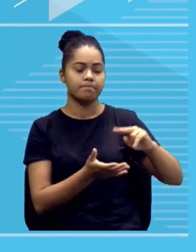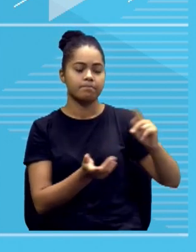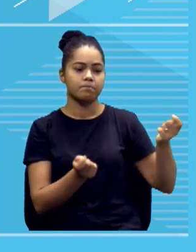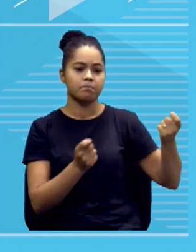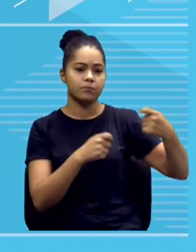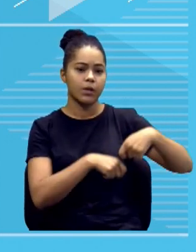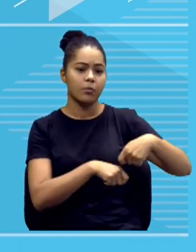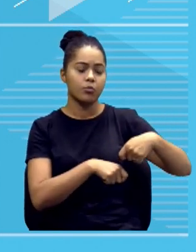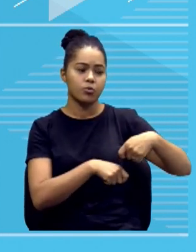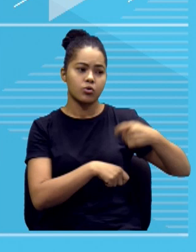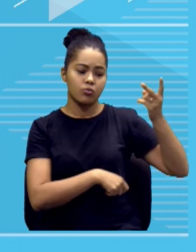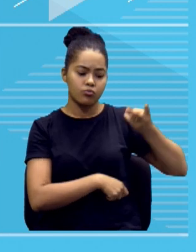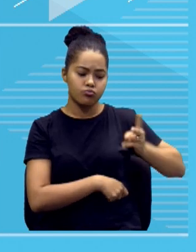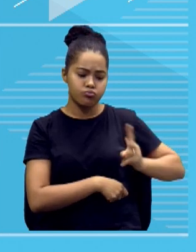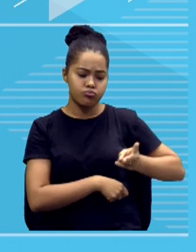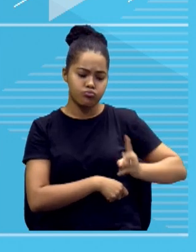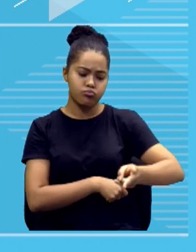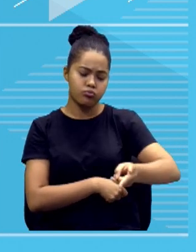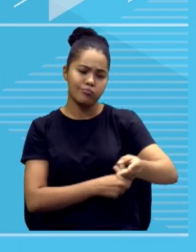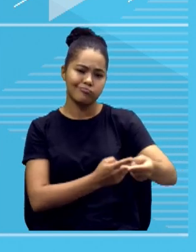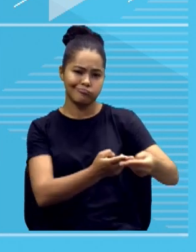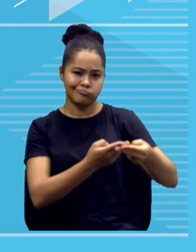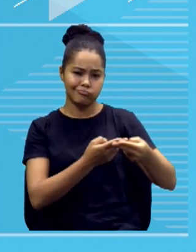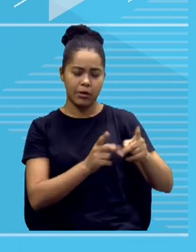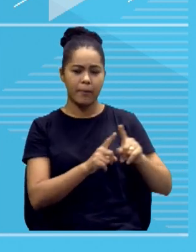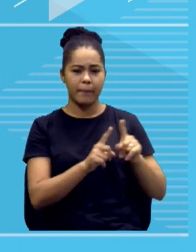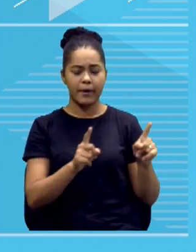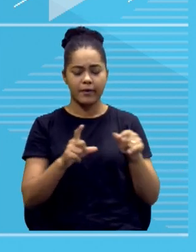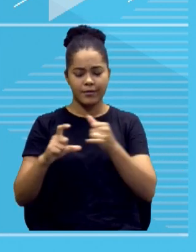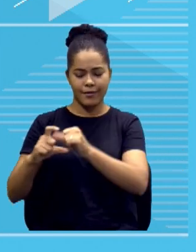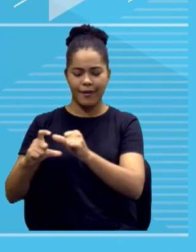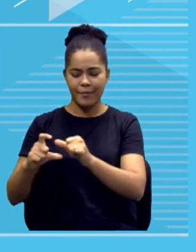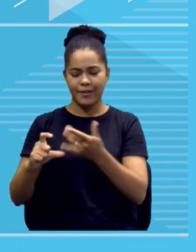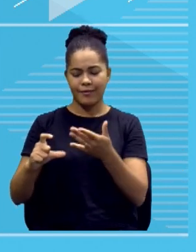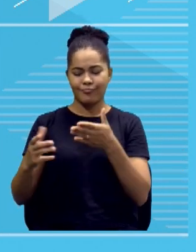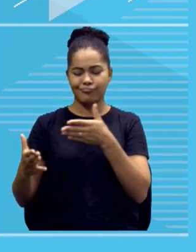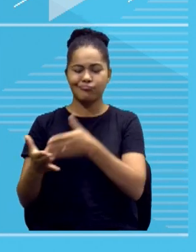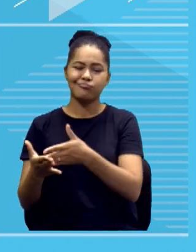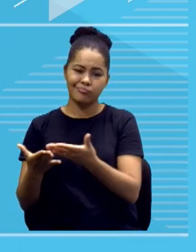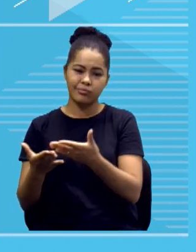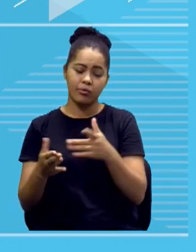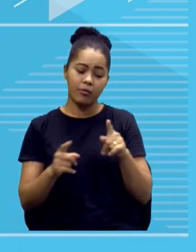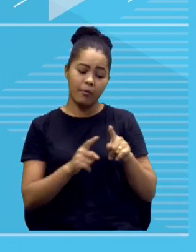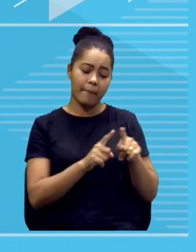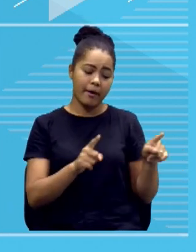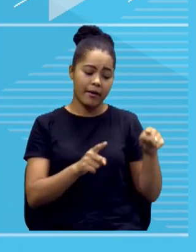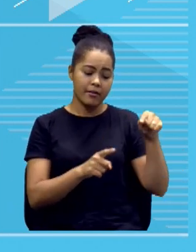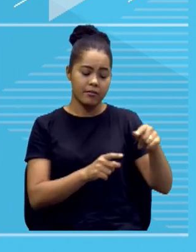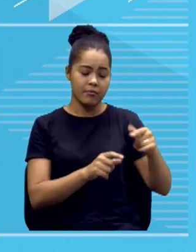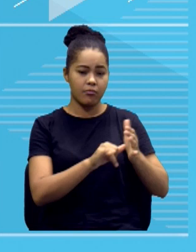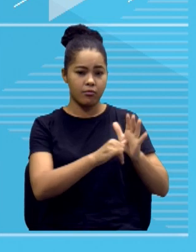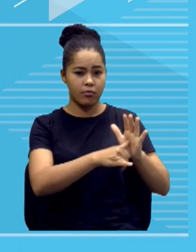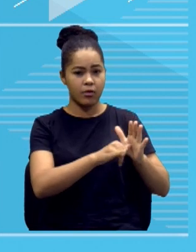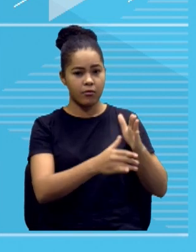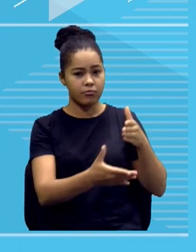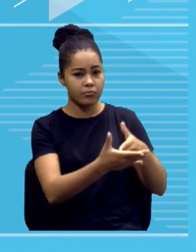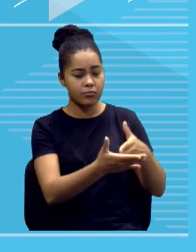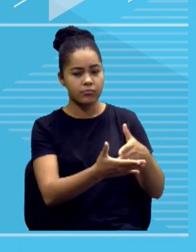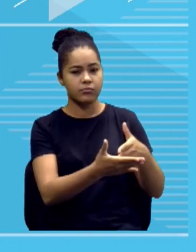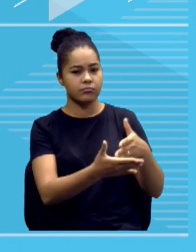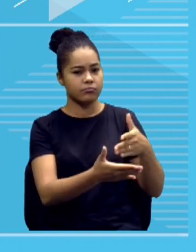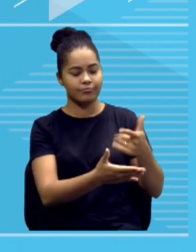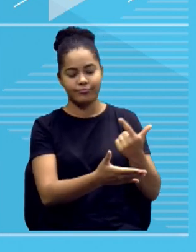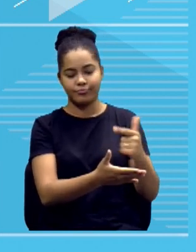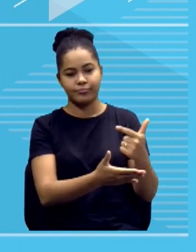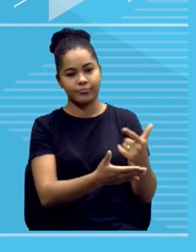Diferente da pilha, que acaba, a bateria ela não acaba. Por quê? Porque a bateria, quando ela está esgotando,